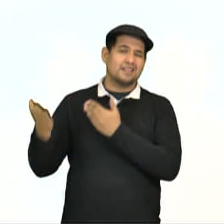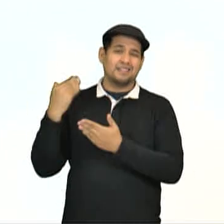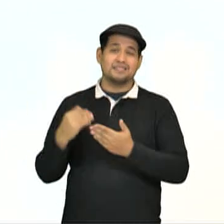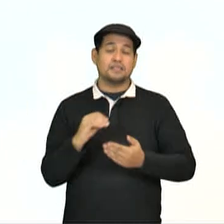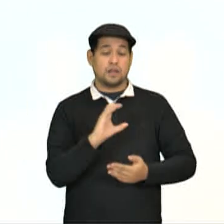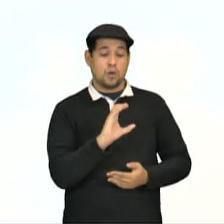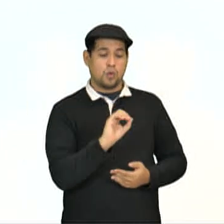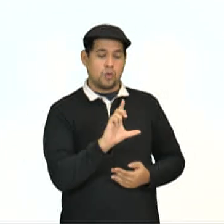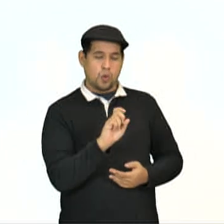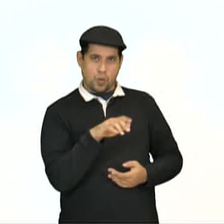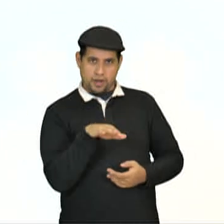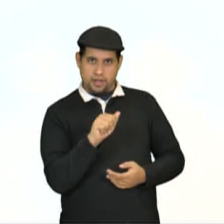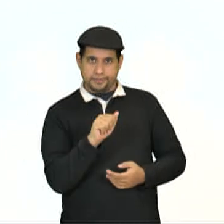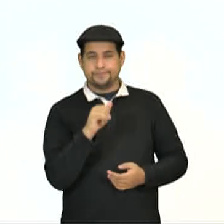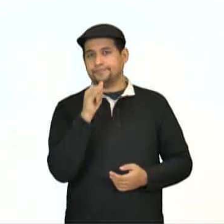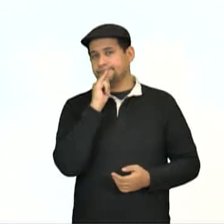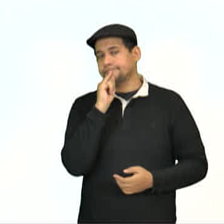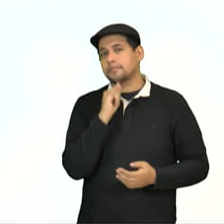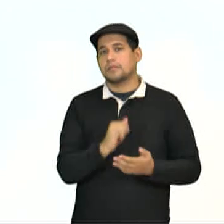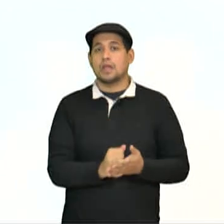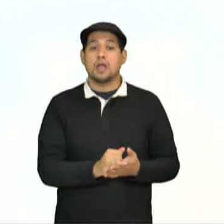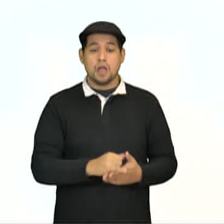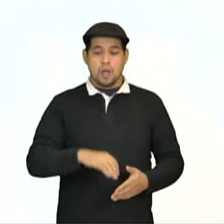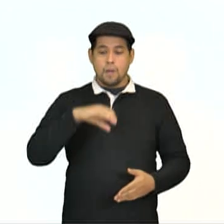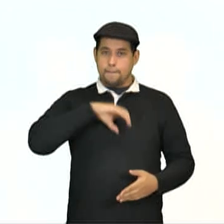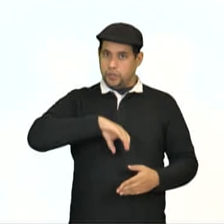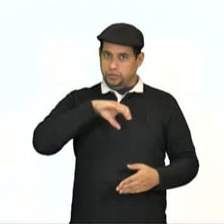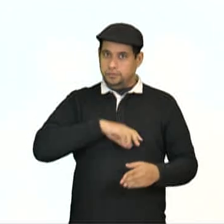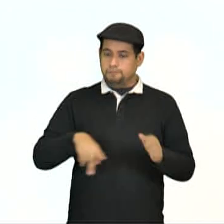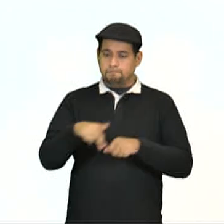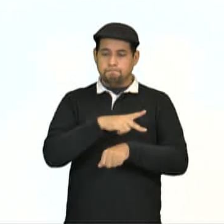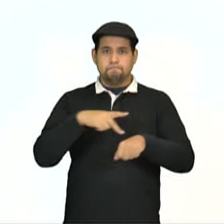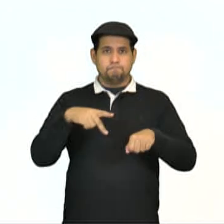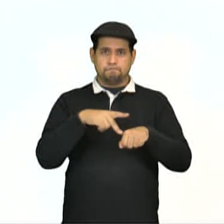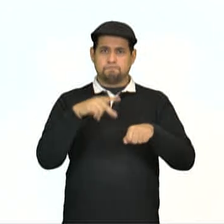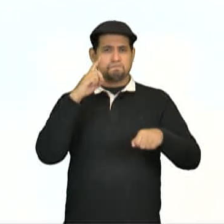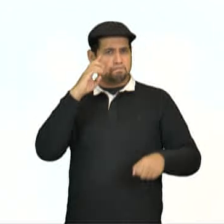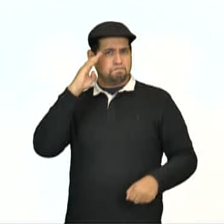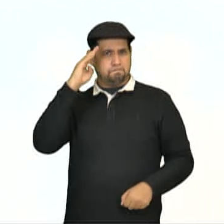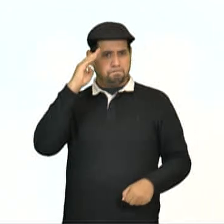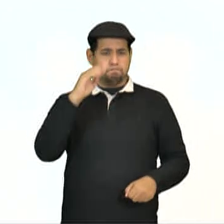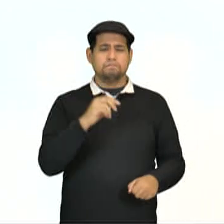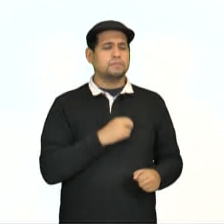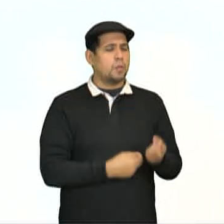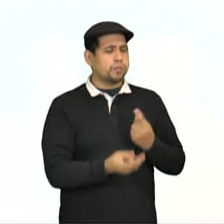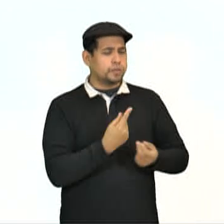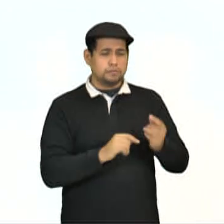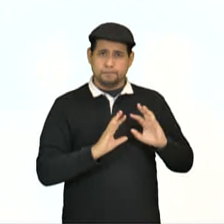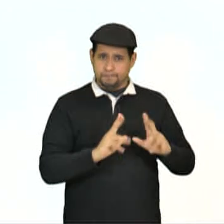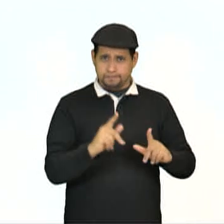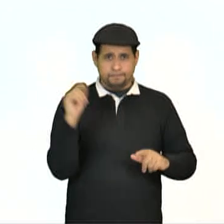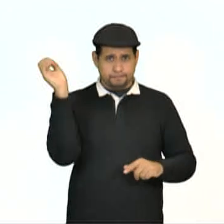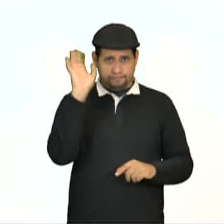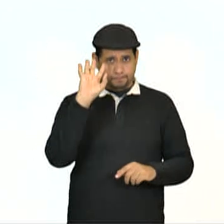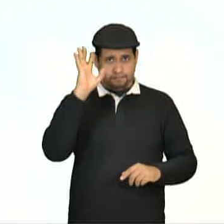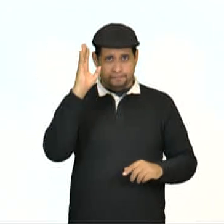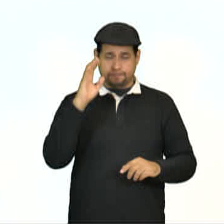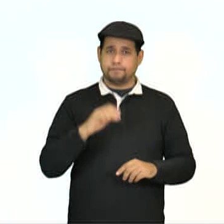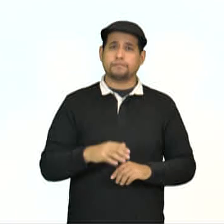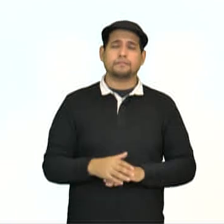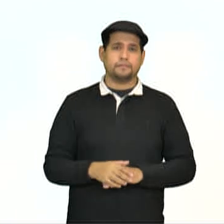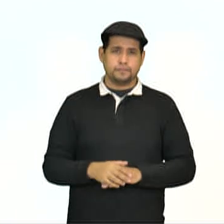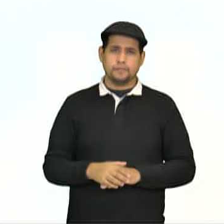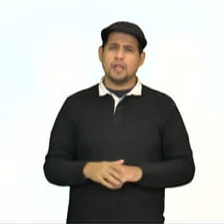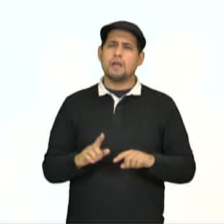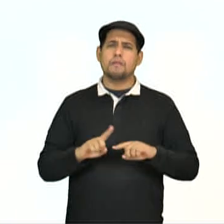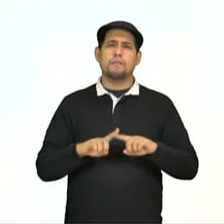era então a nossa metrópole. Existia um controle total sobre a nossa economia aqui. E olha só,